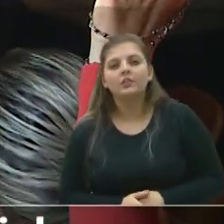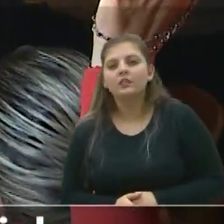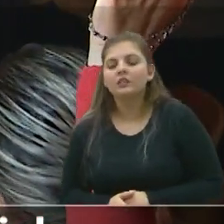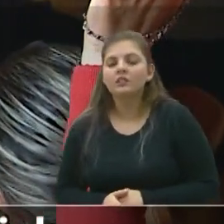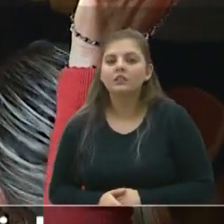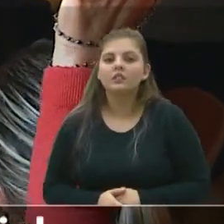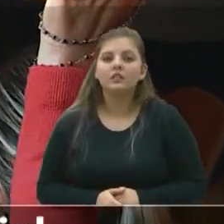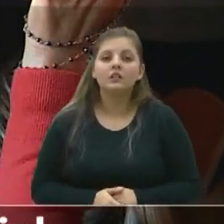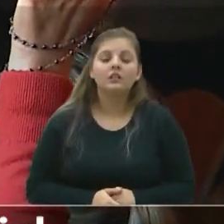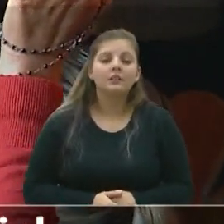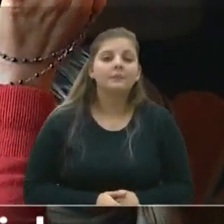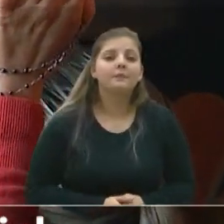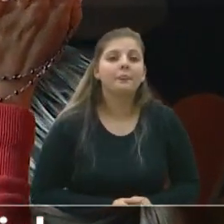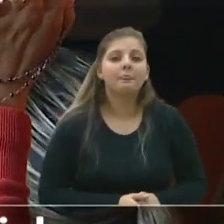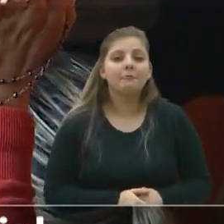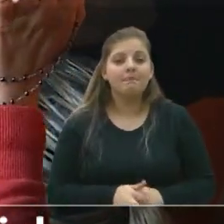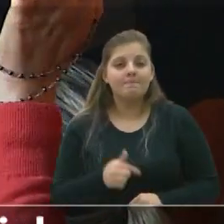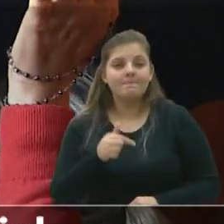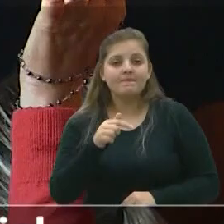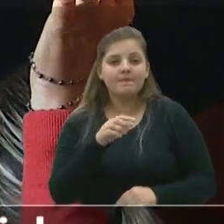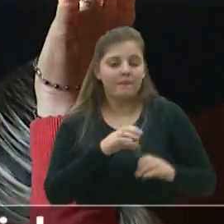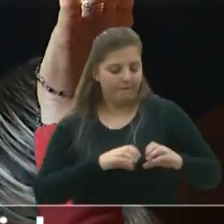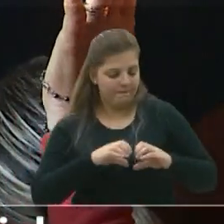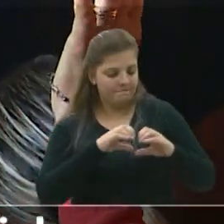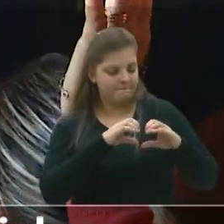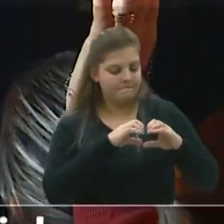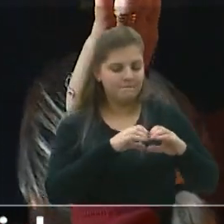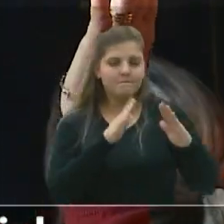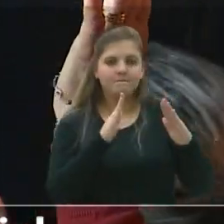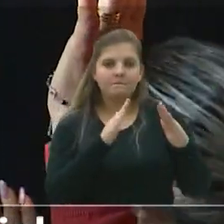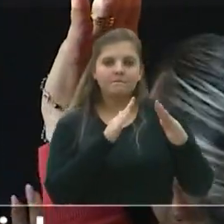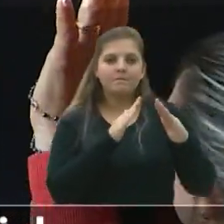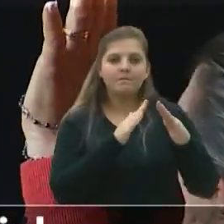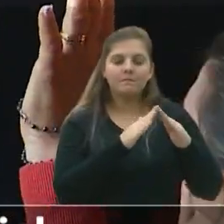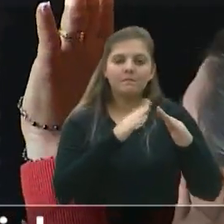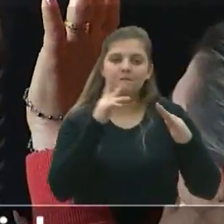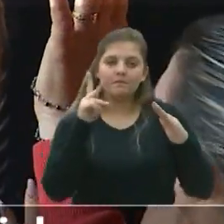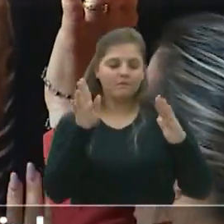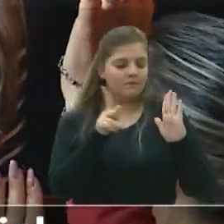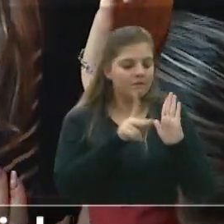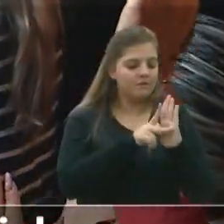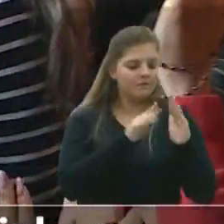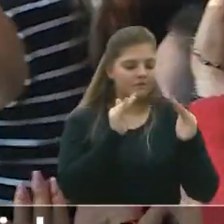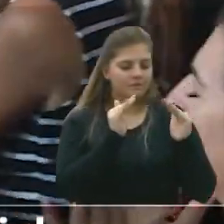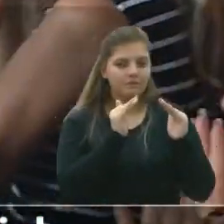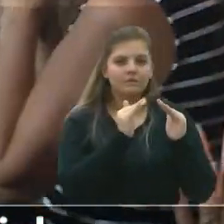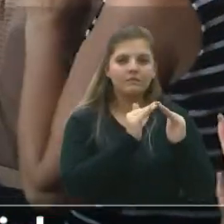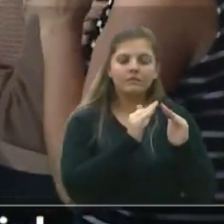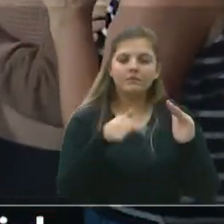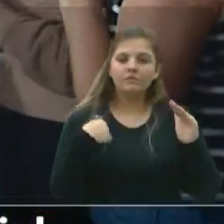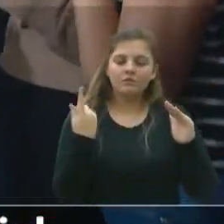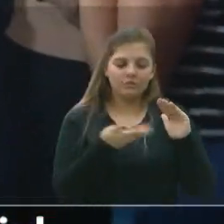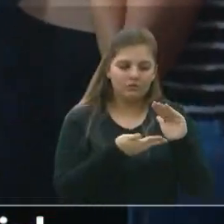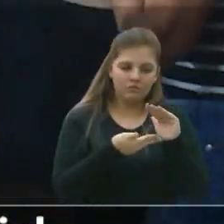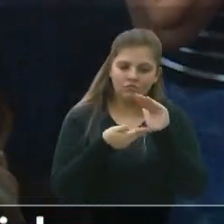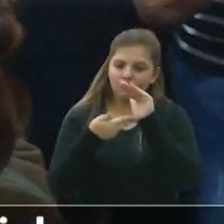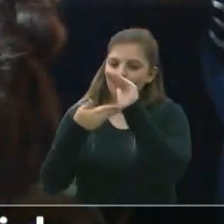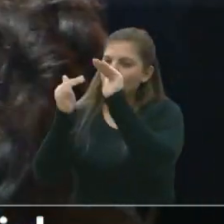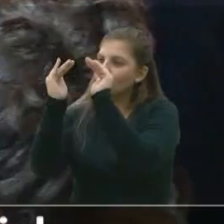Jesus. Essa casa é tua, Jesus, essa casa. Essa casa é tua casa,